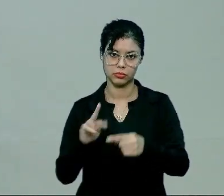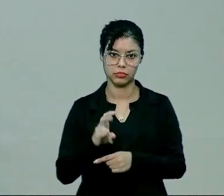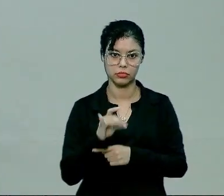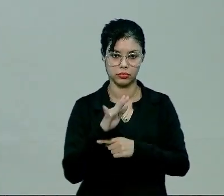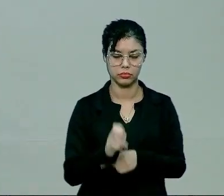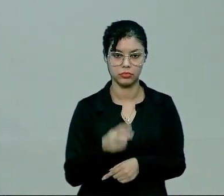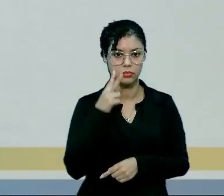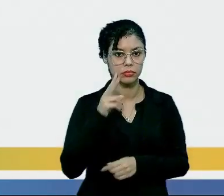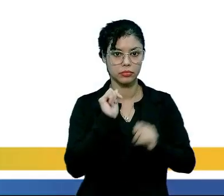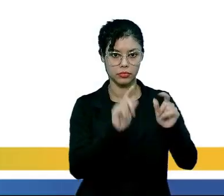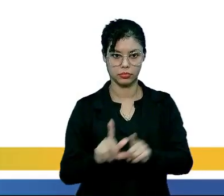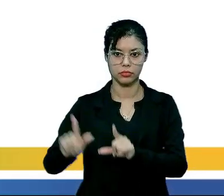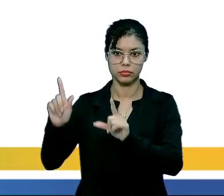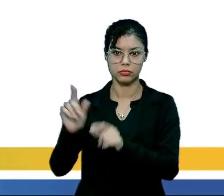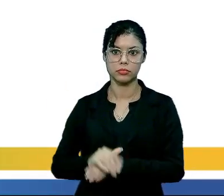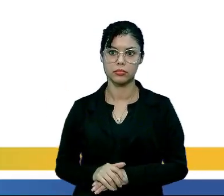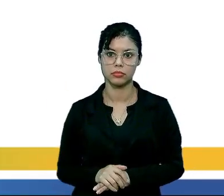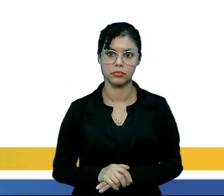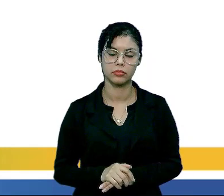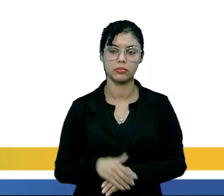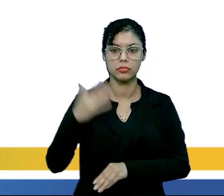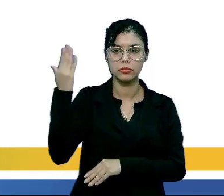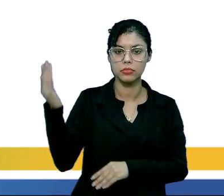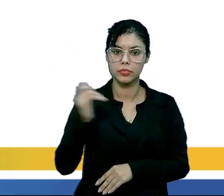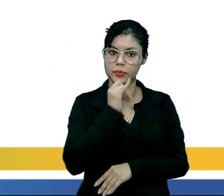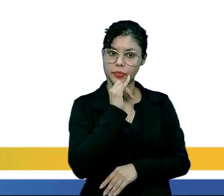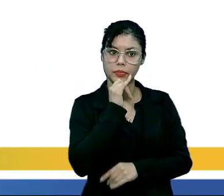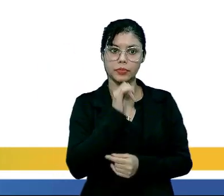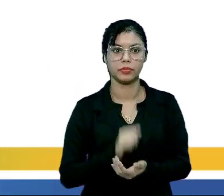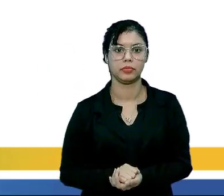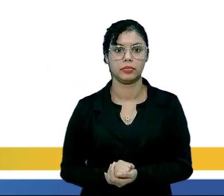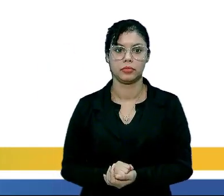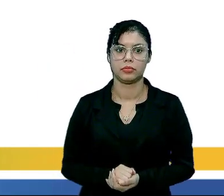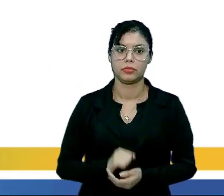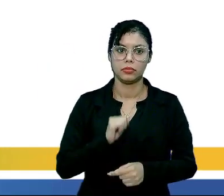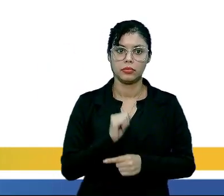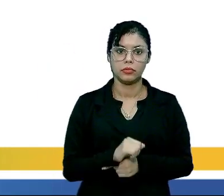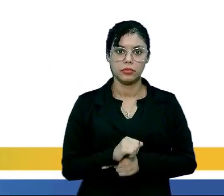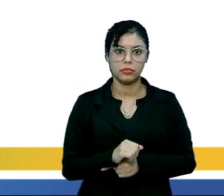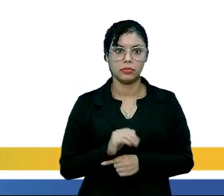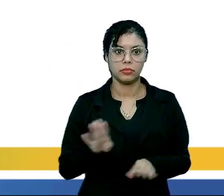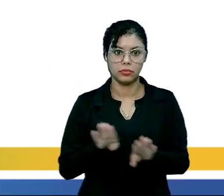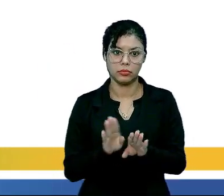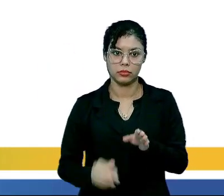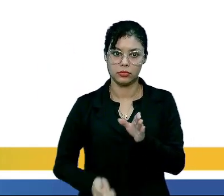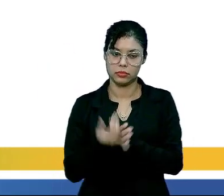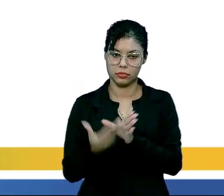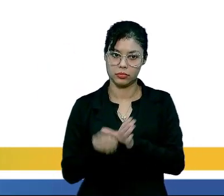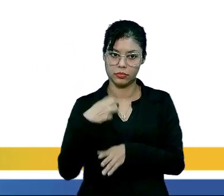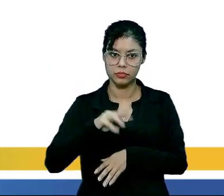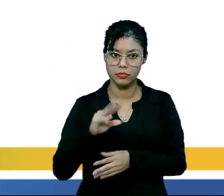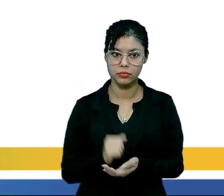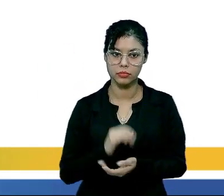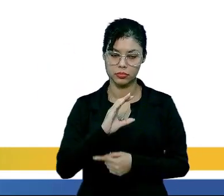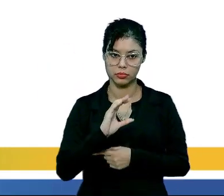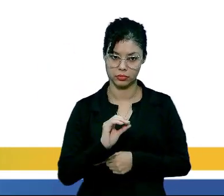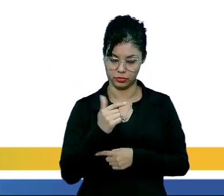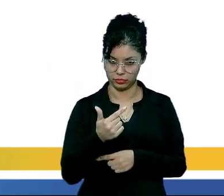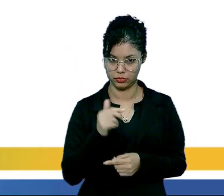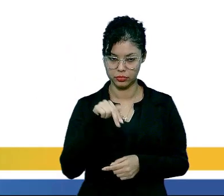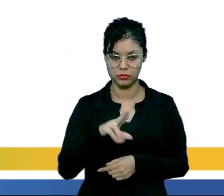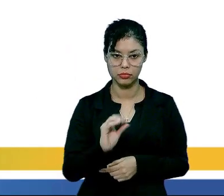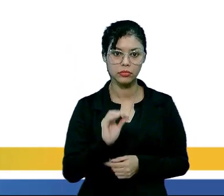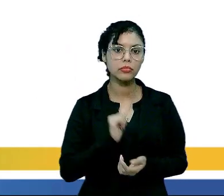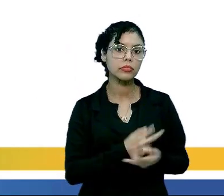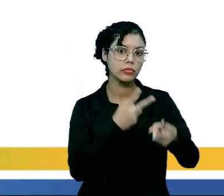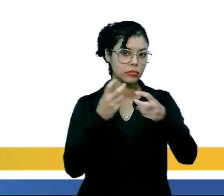reagentes. Vamos ver na tela, olha só. No primeiro exemplo, nós temos Kc. Quem é o nosso produto? CO2 e